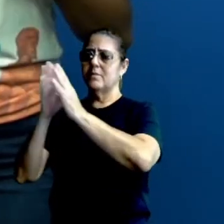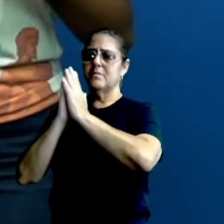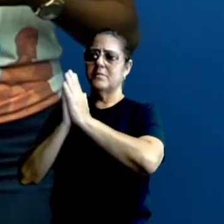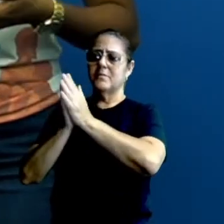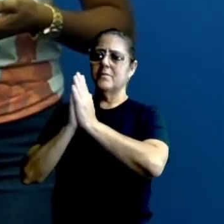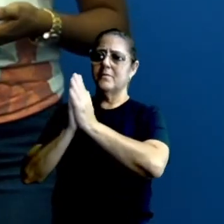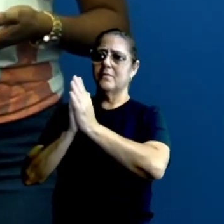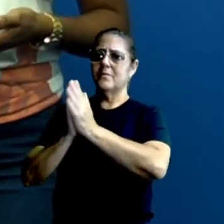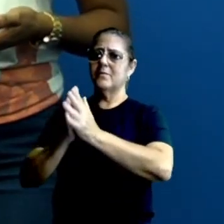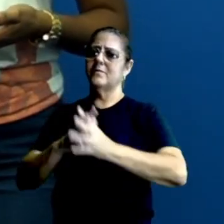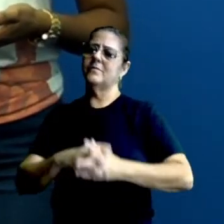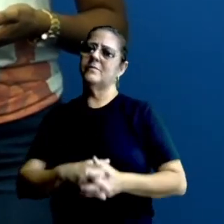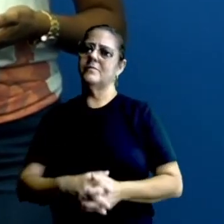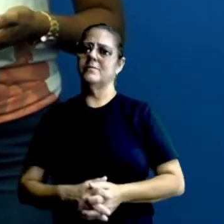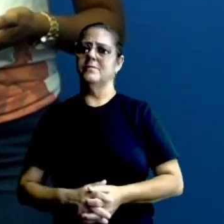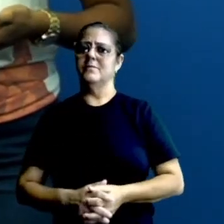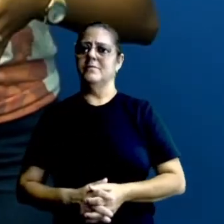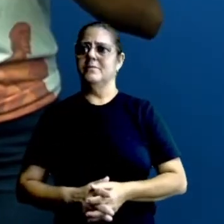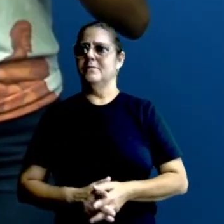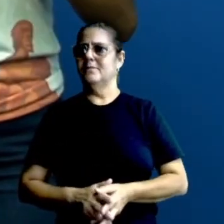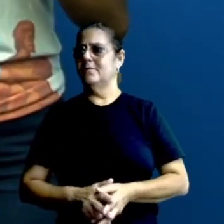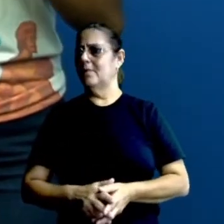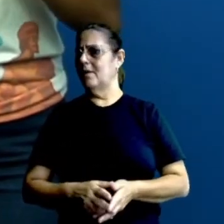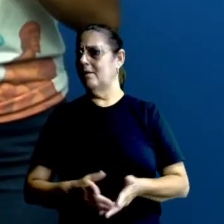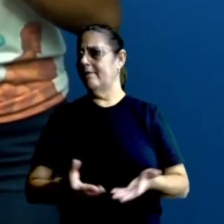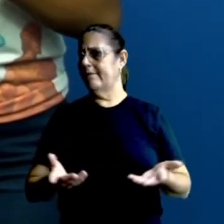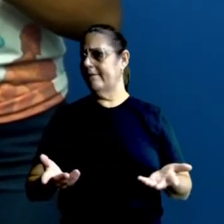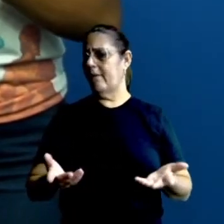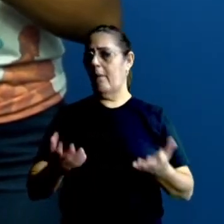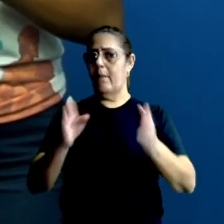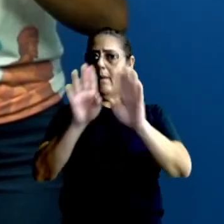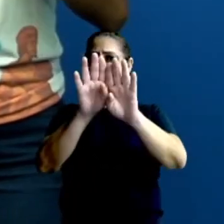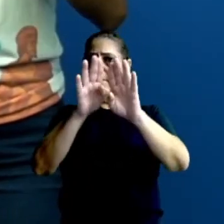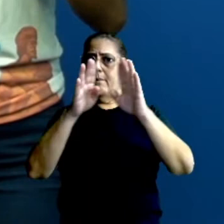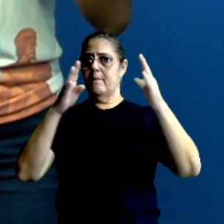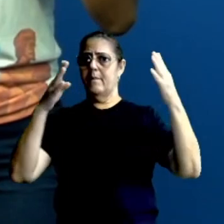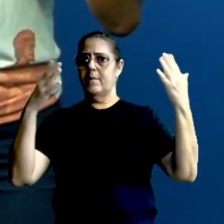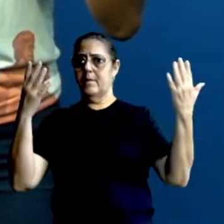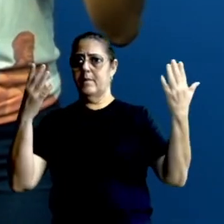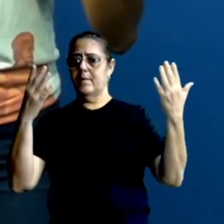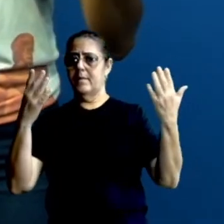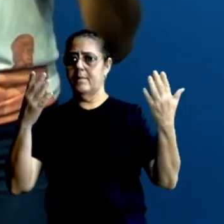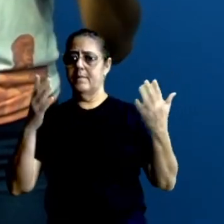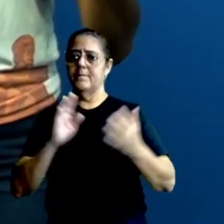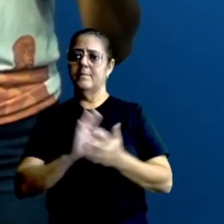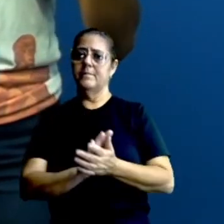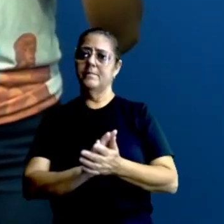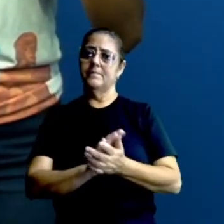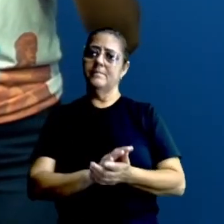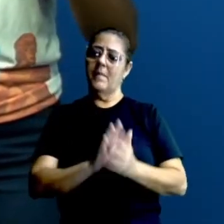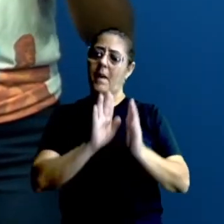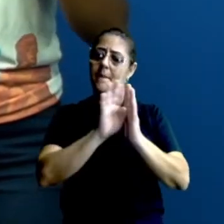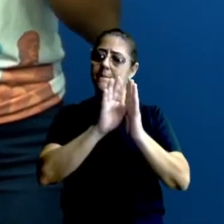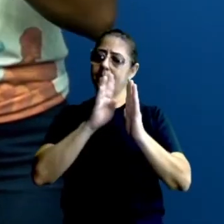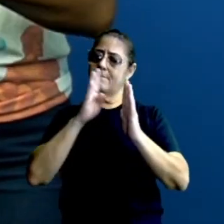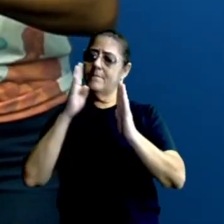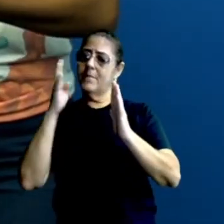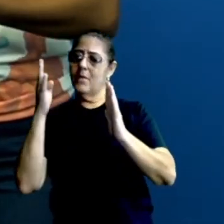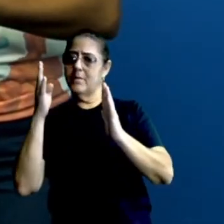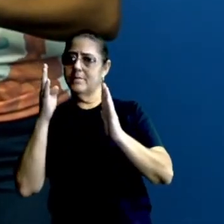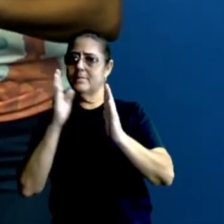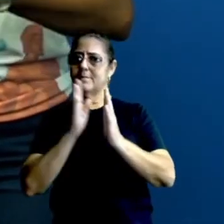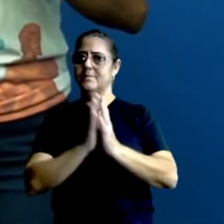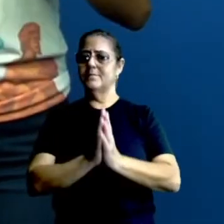dias. Close the door, please. E se for para abrir a porta? A gente vai lembrar do open. Open the